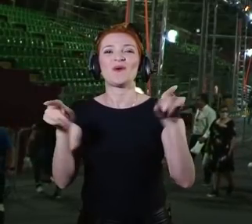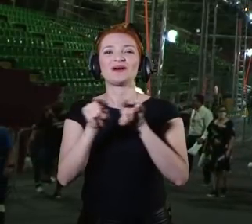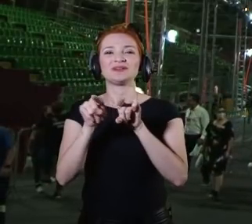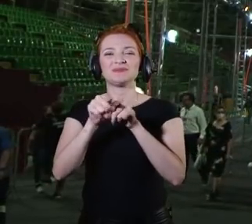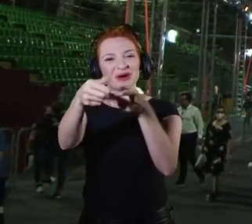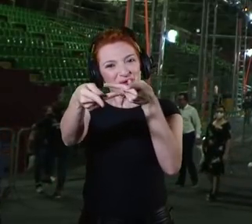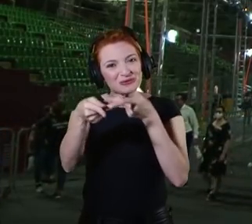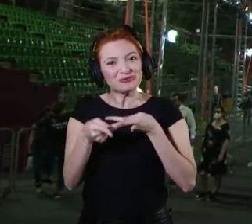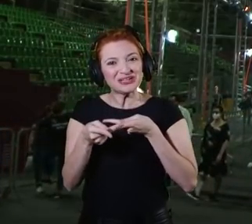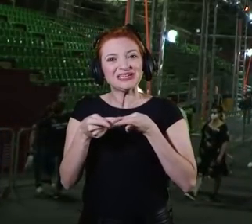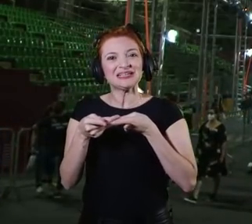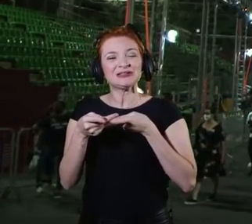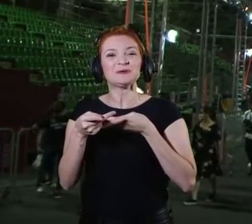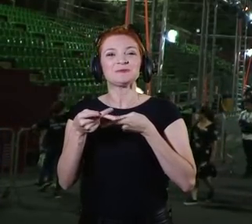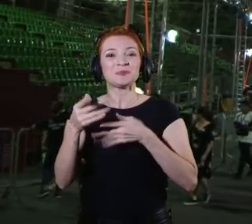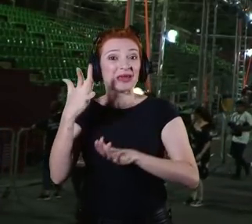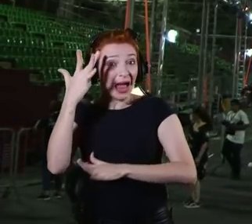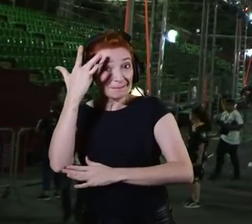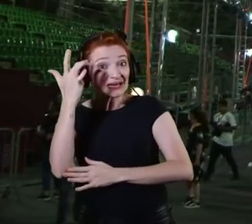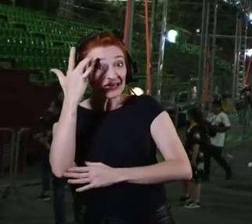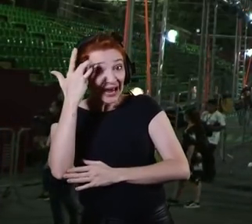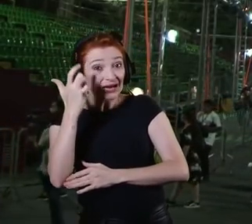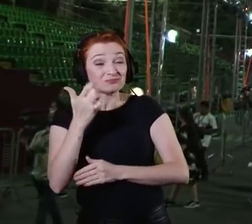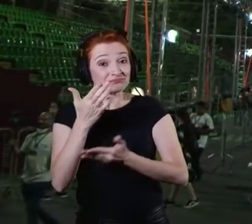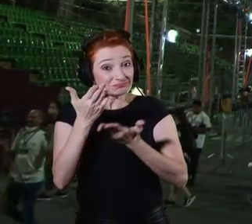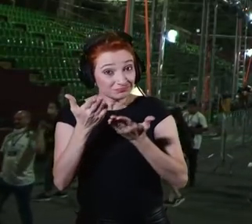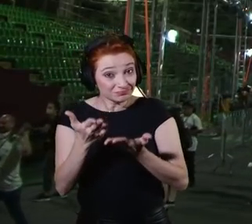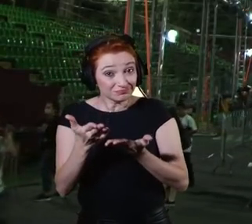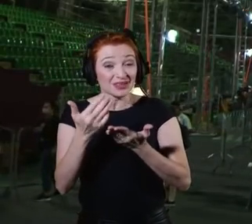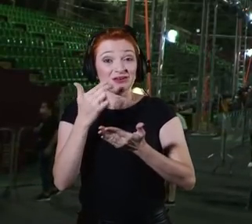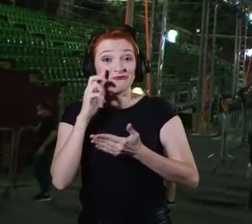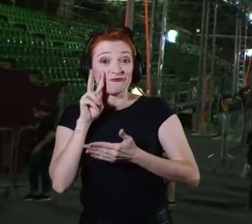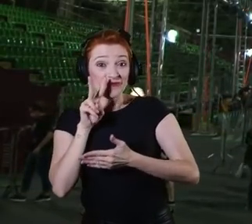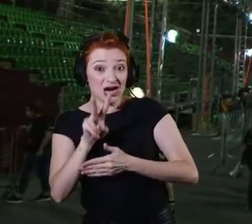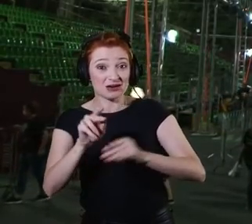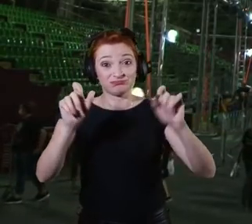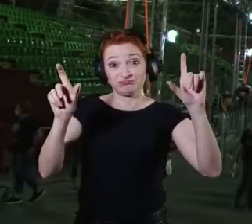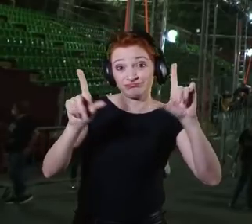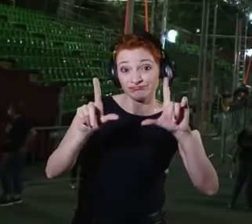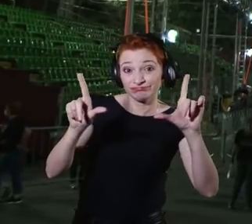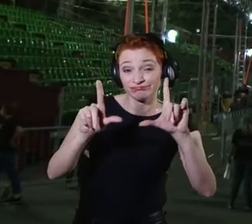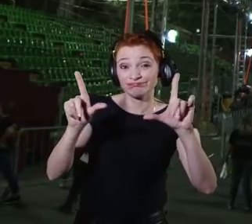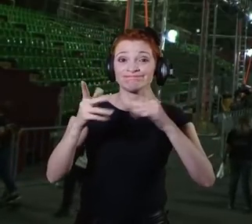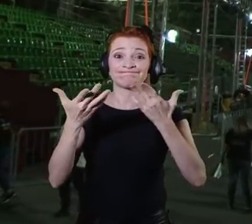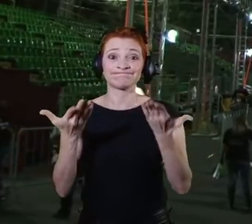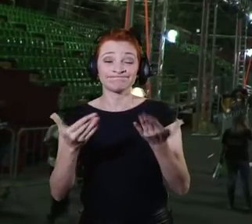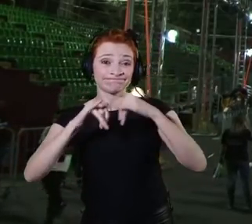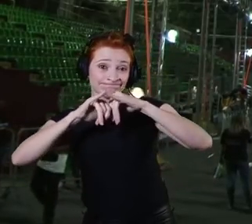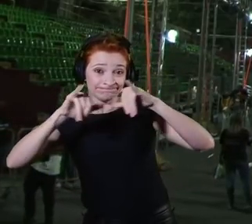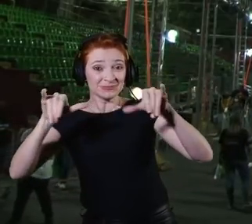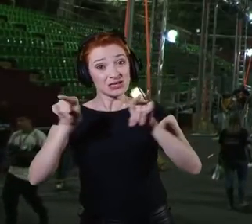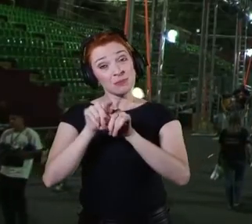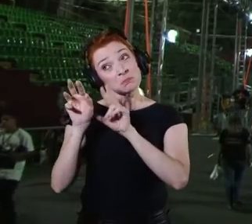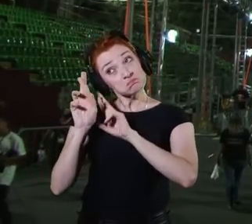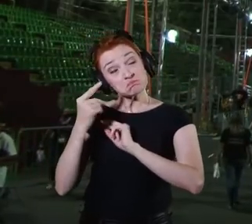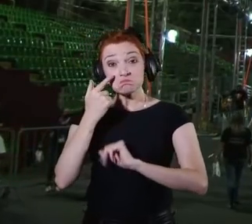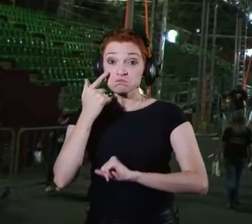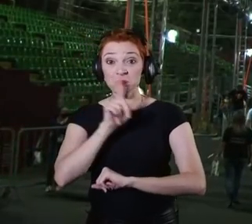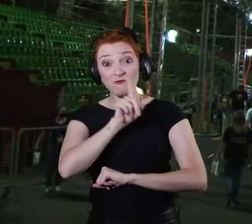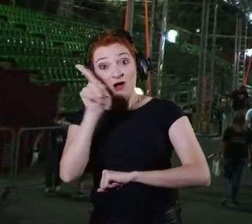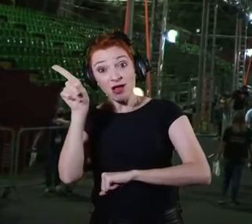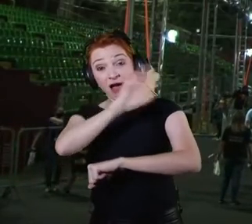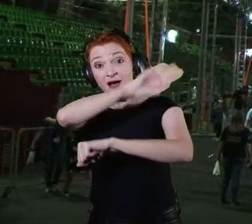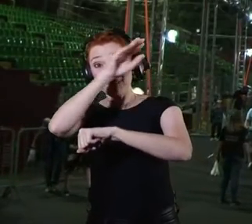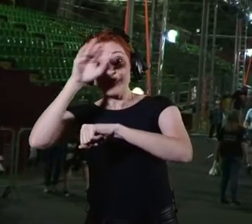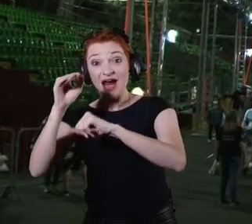que amanhã esteja participando também dos programas, assistindo e, quem sabe, nos pavilhões da Festa